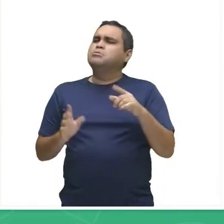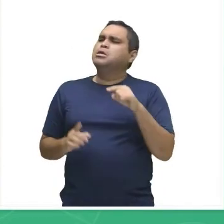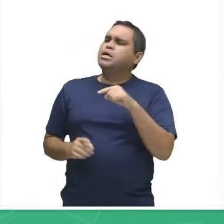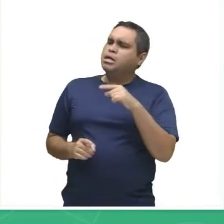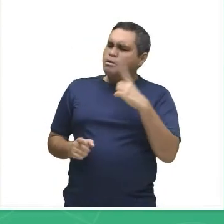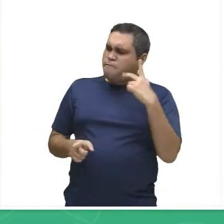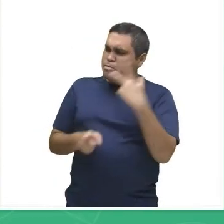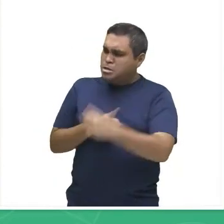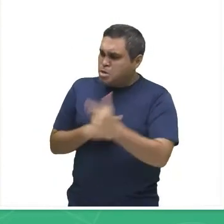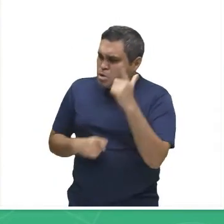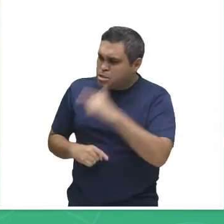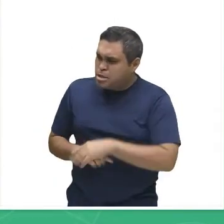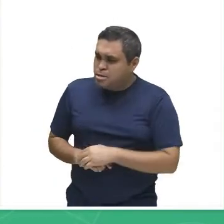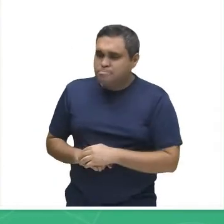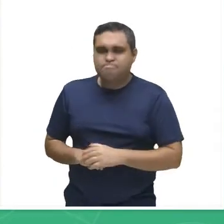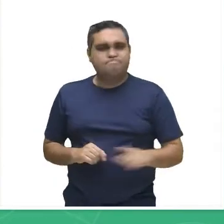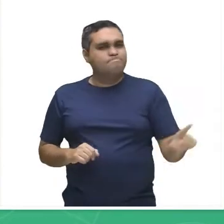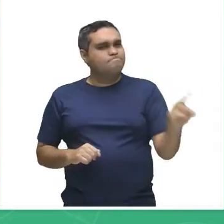né, gente? Não.